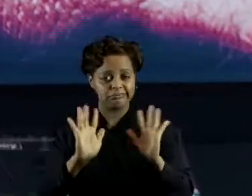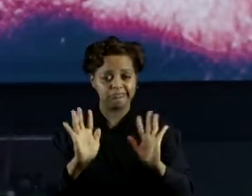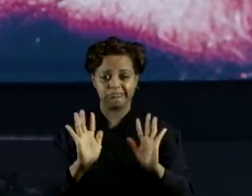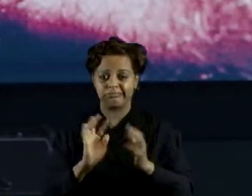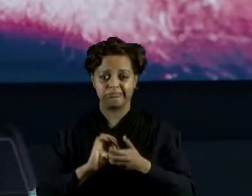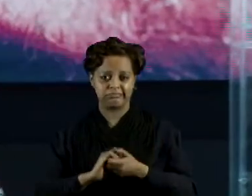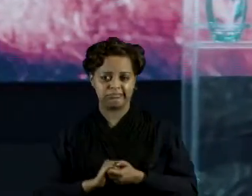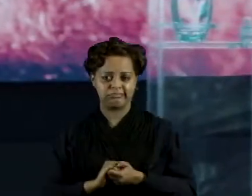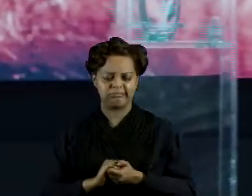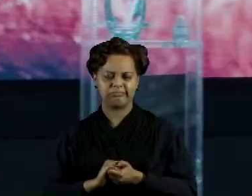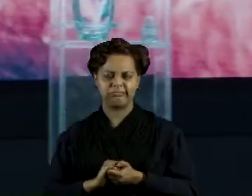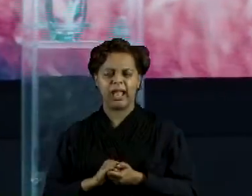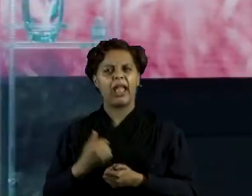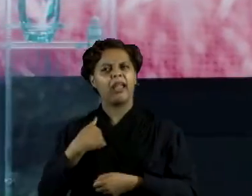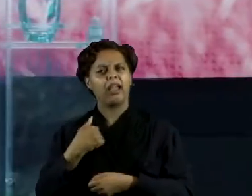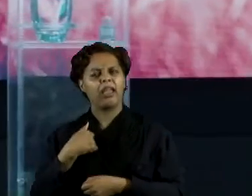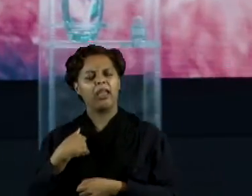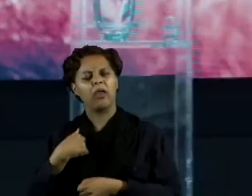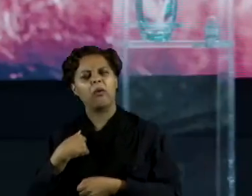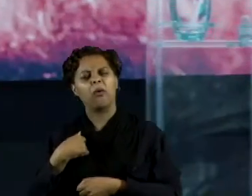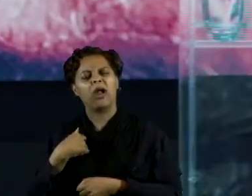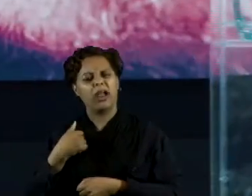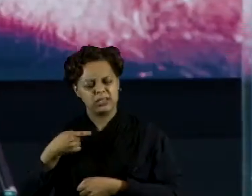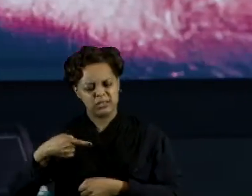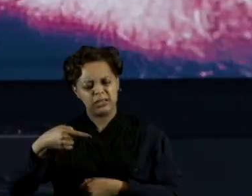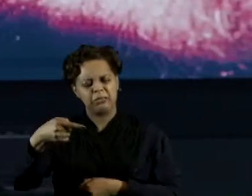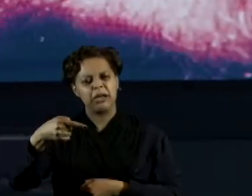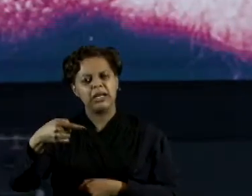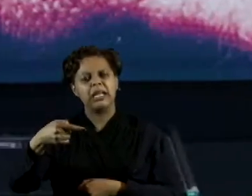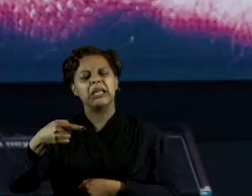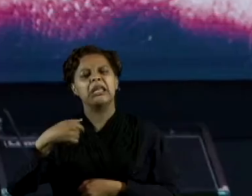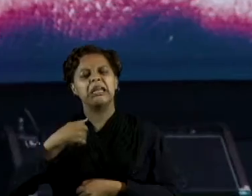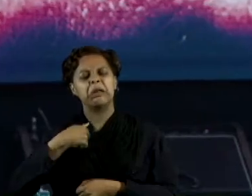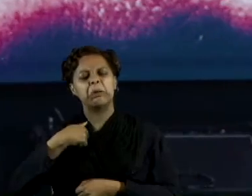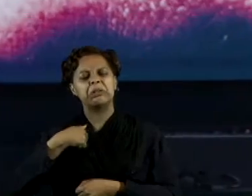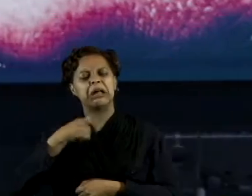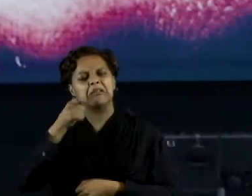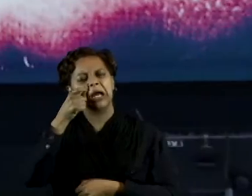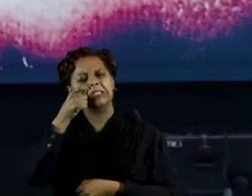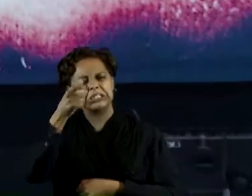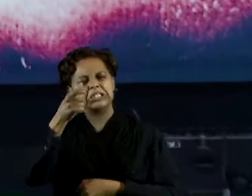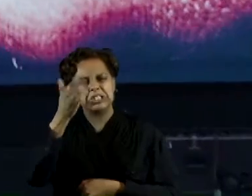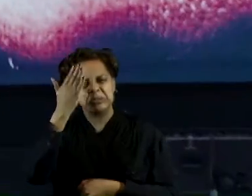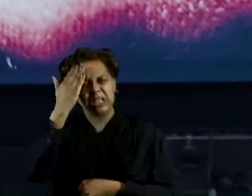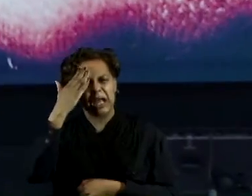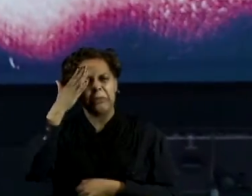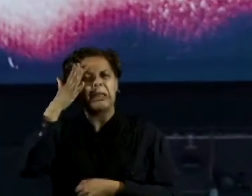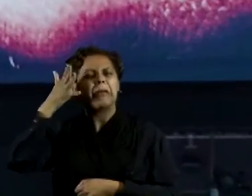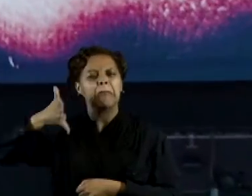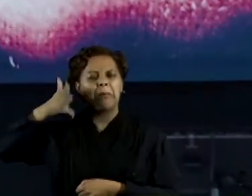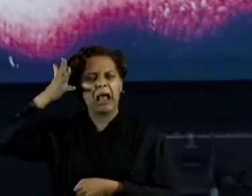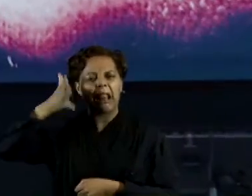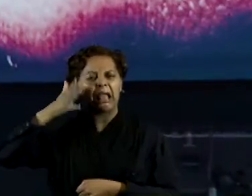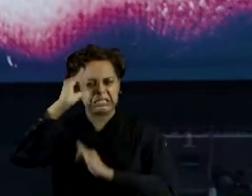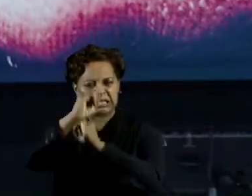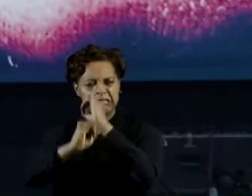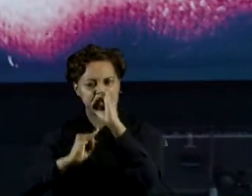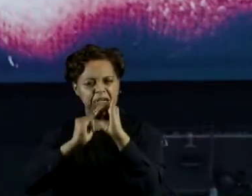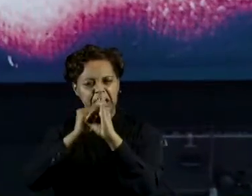Essa semana eu estava assistindo uma palestra naquela TED, né, uma plataforma onde